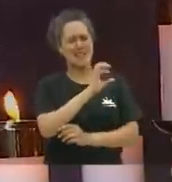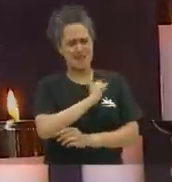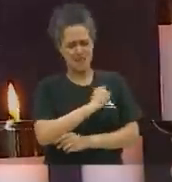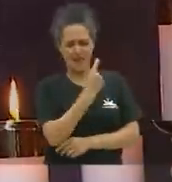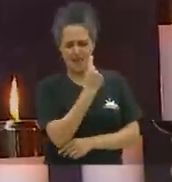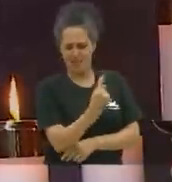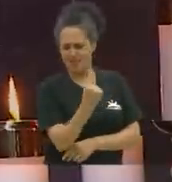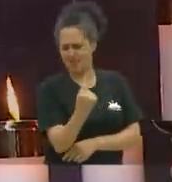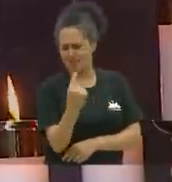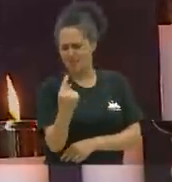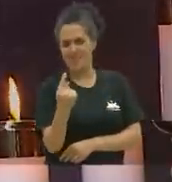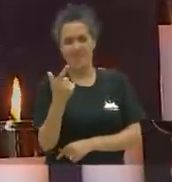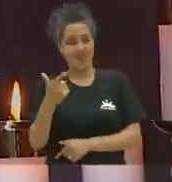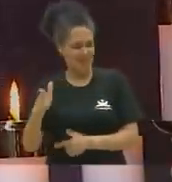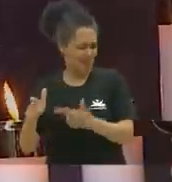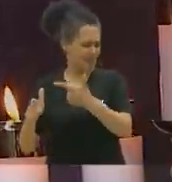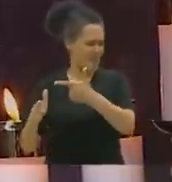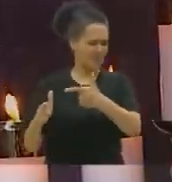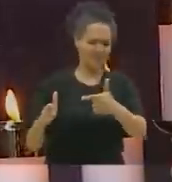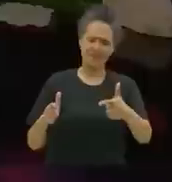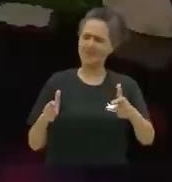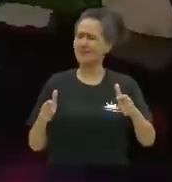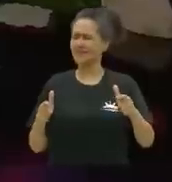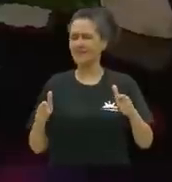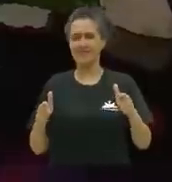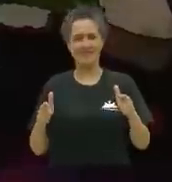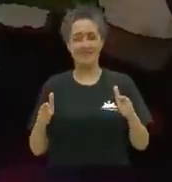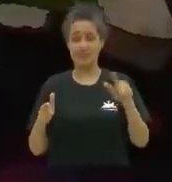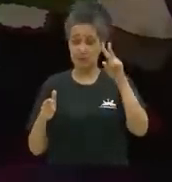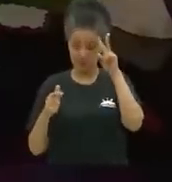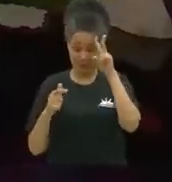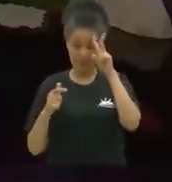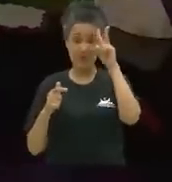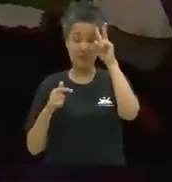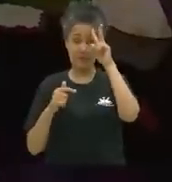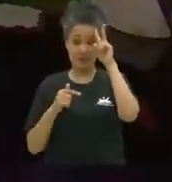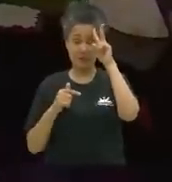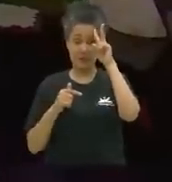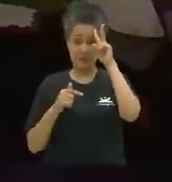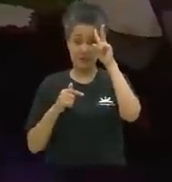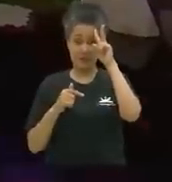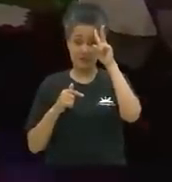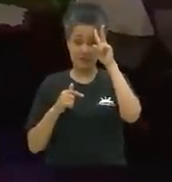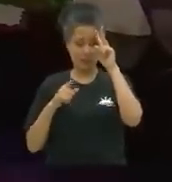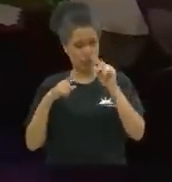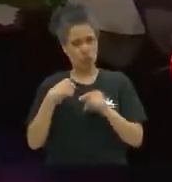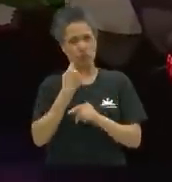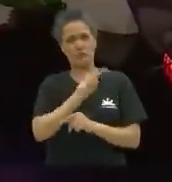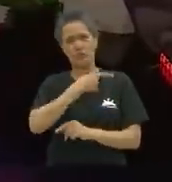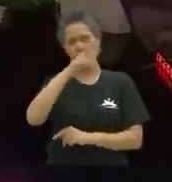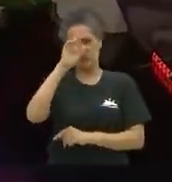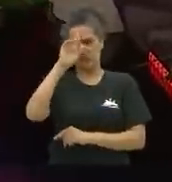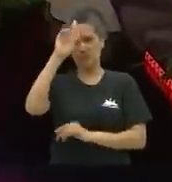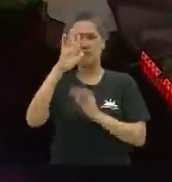amai-vos uns aos outros. Se lembrarmos, nosso Senhor disse: